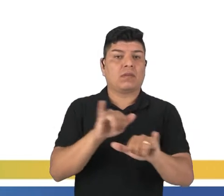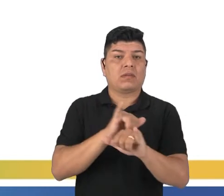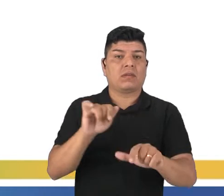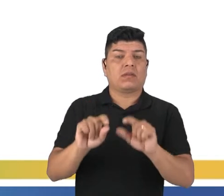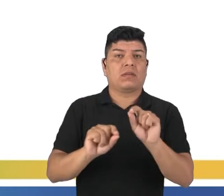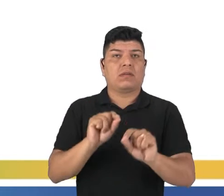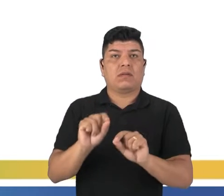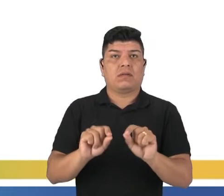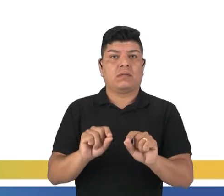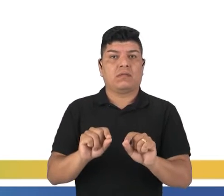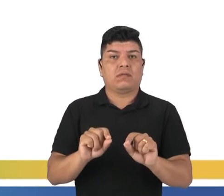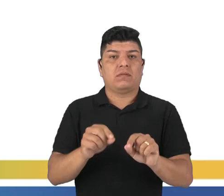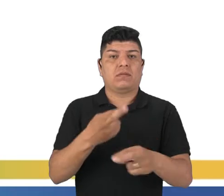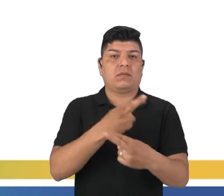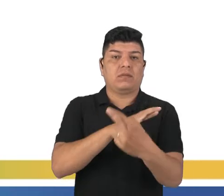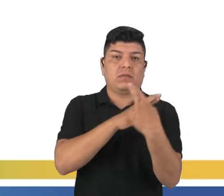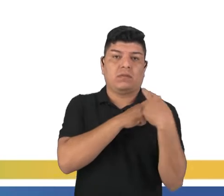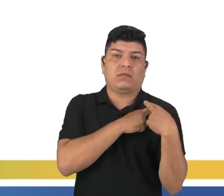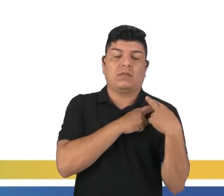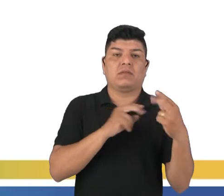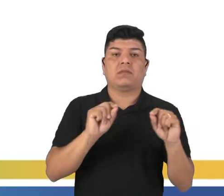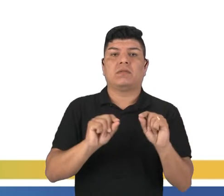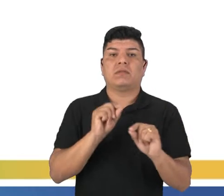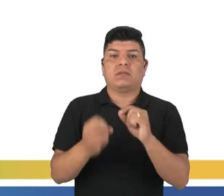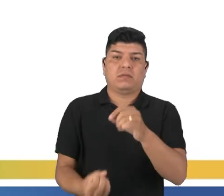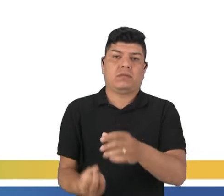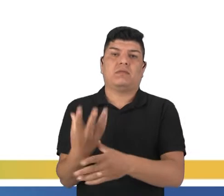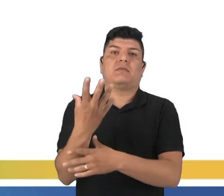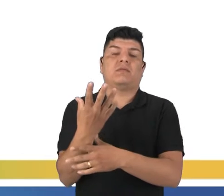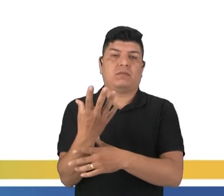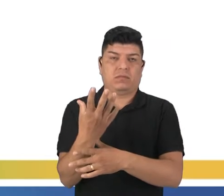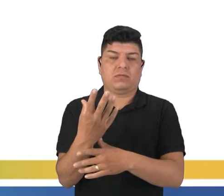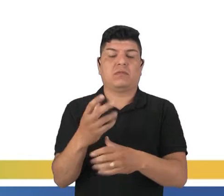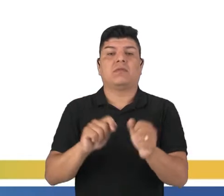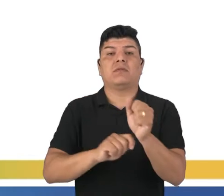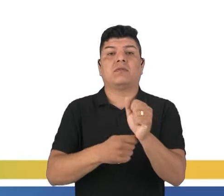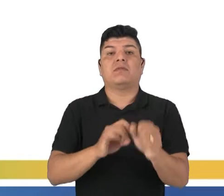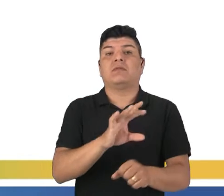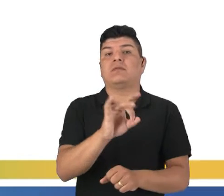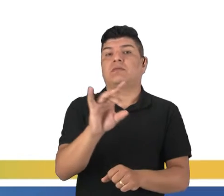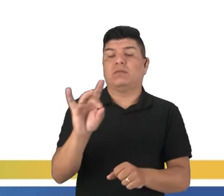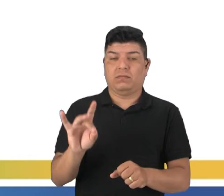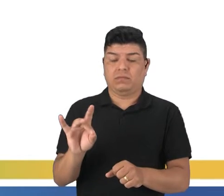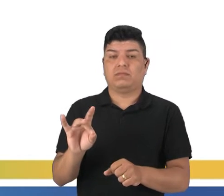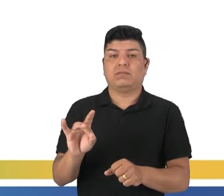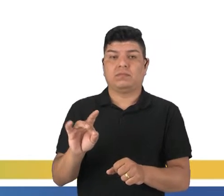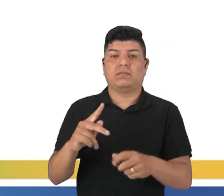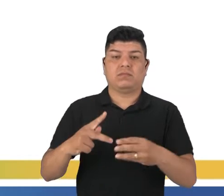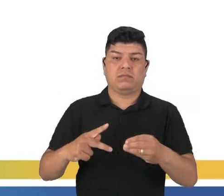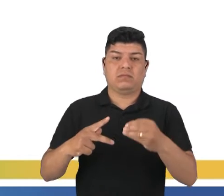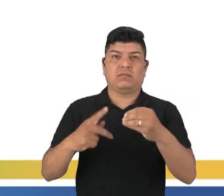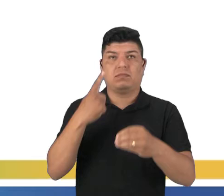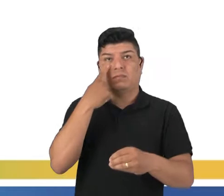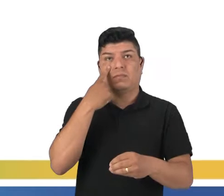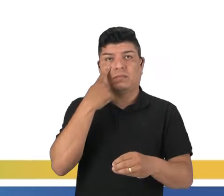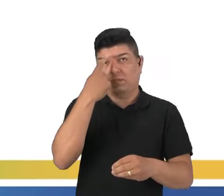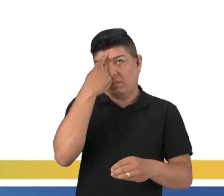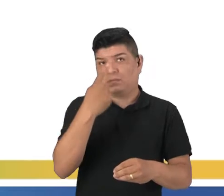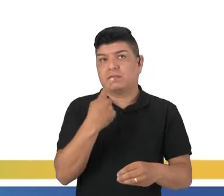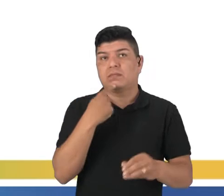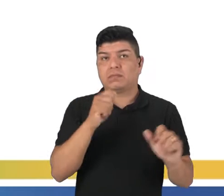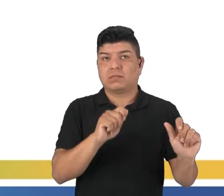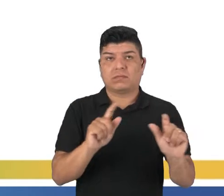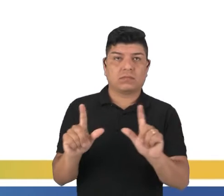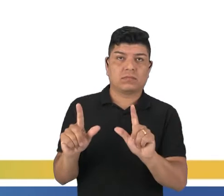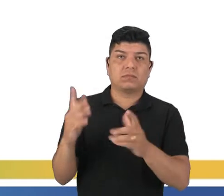é responsável, né, por formar o código das proteínas, tá? Como vocês podem ver ali a fita